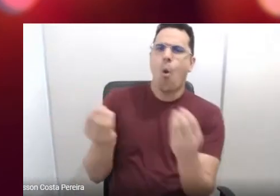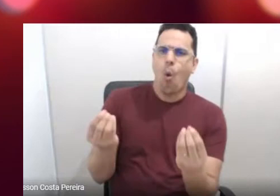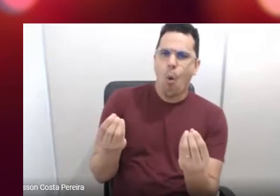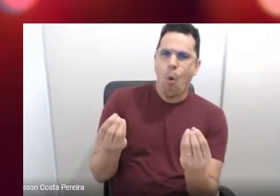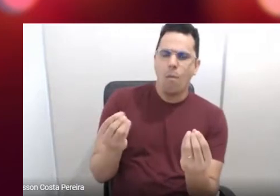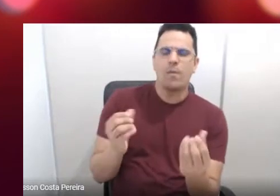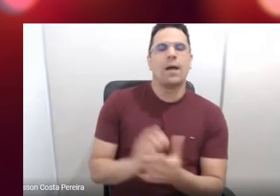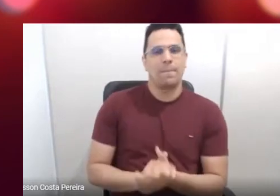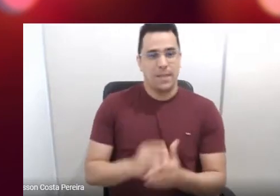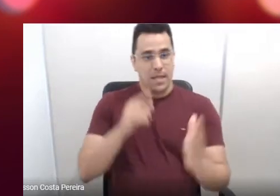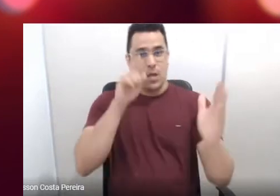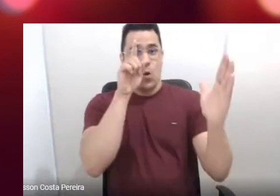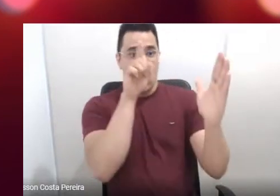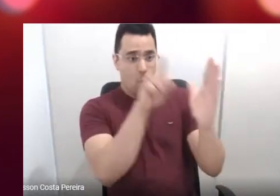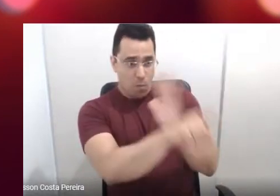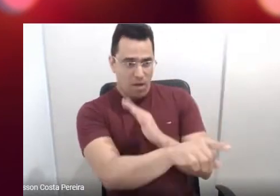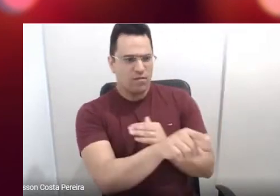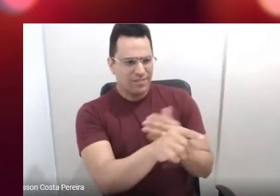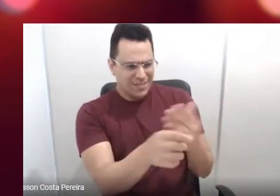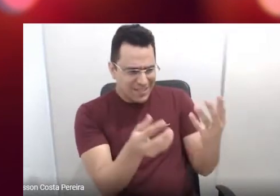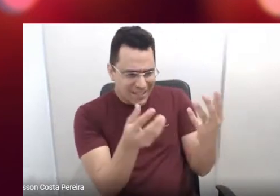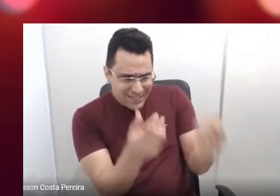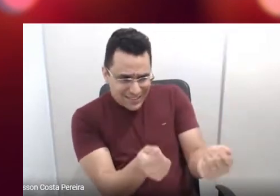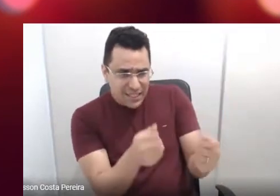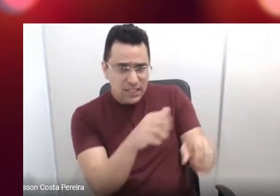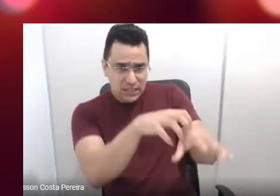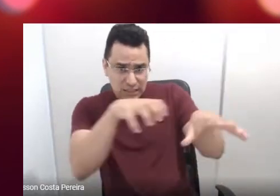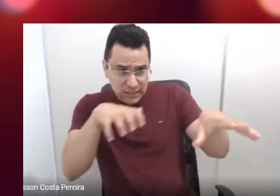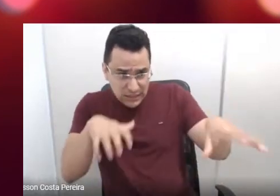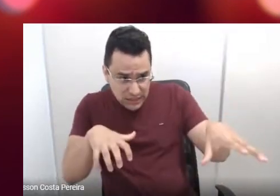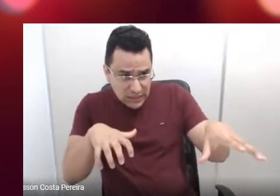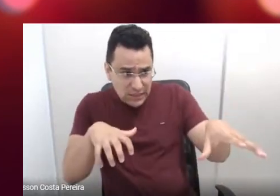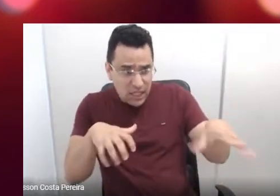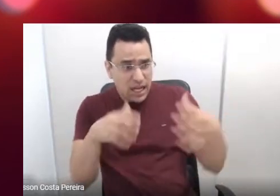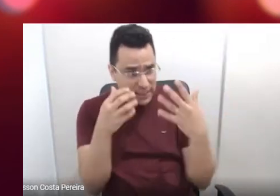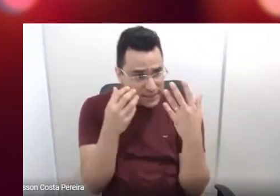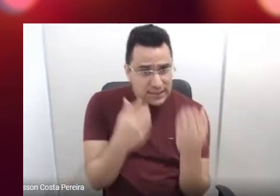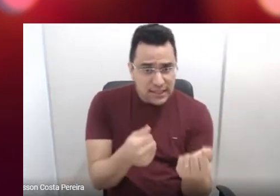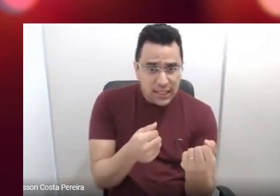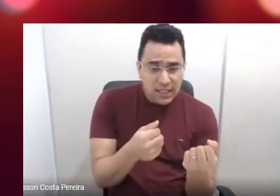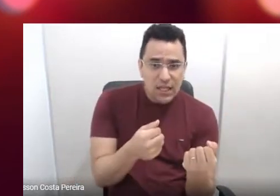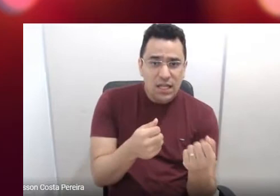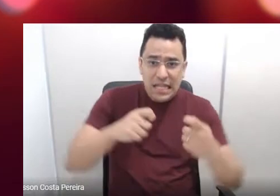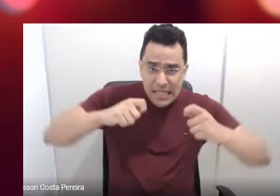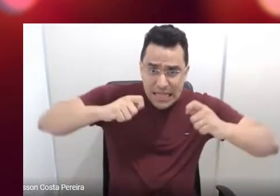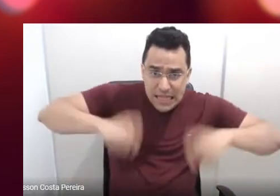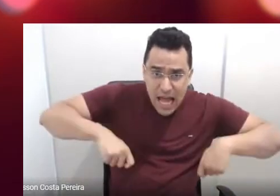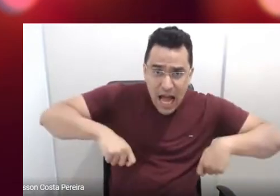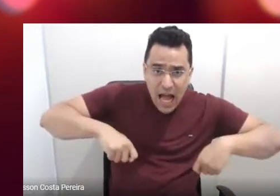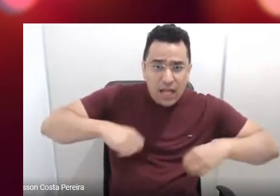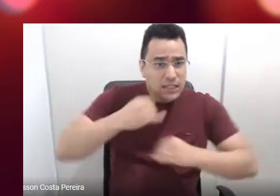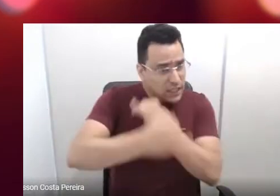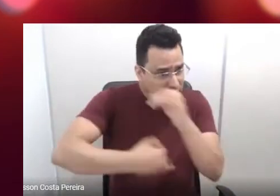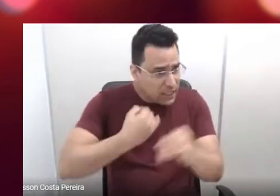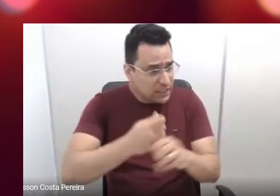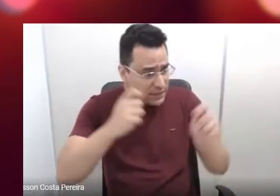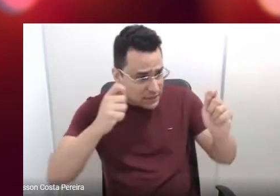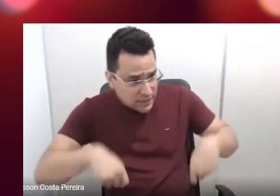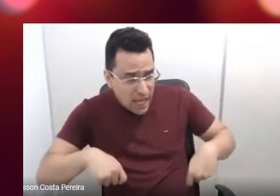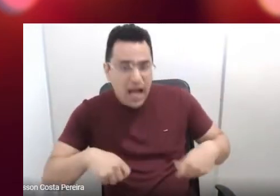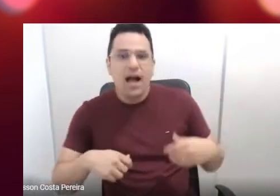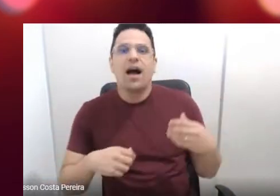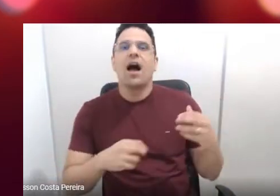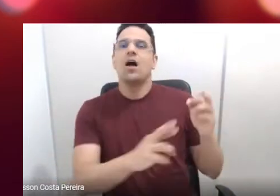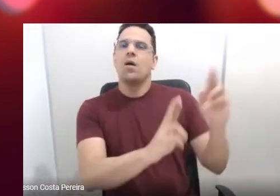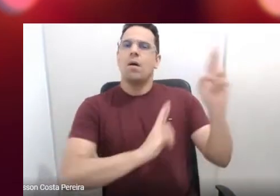puderam responder se teriam condições ou não de aderir ao ERE. Então, assim, nós tivemos bastante participação